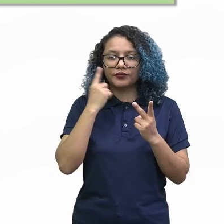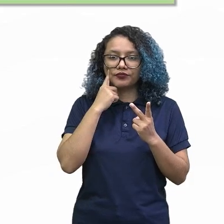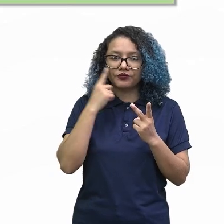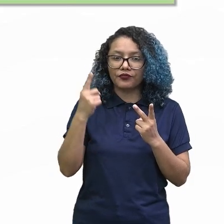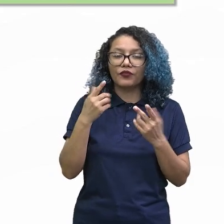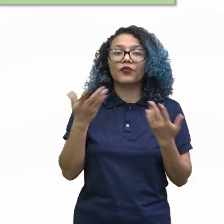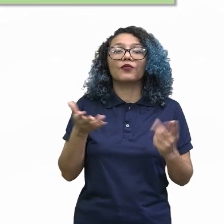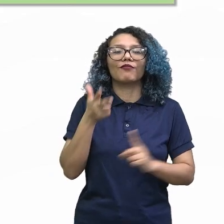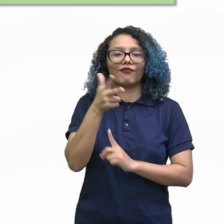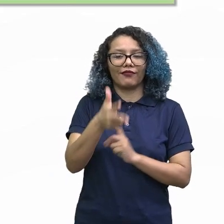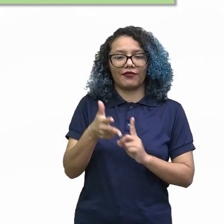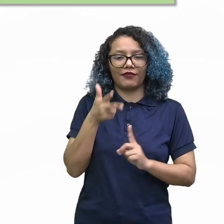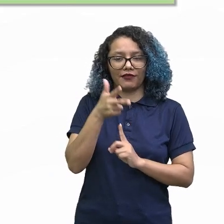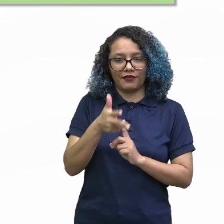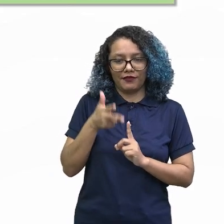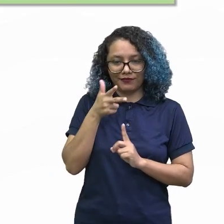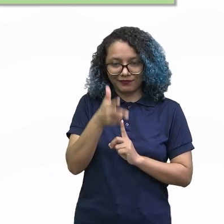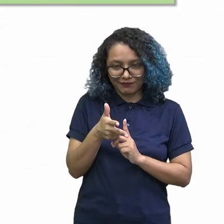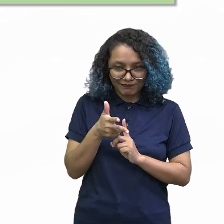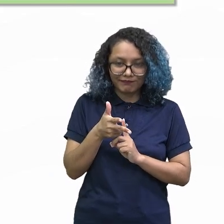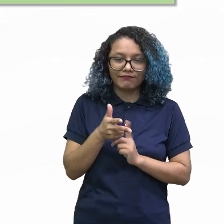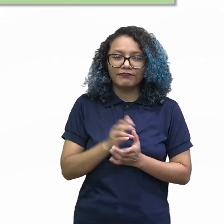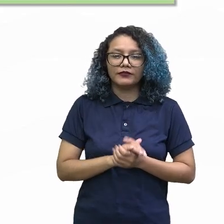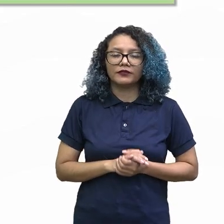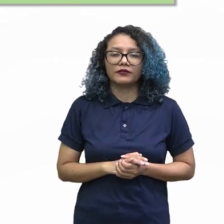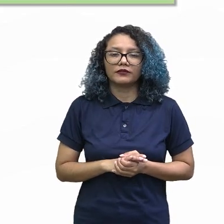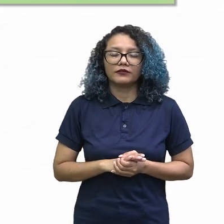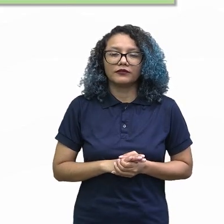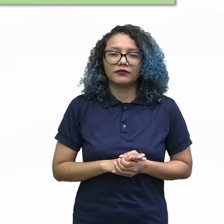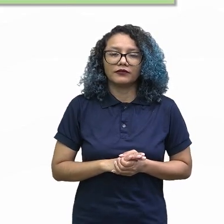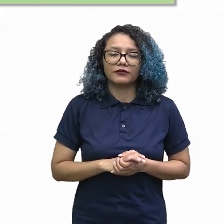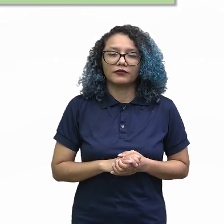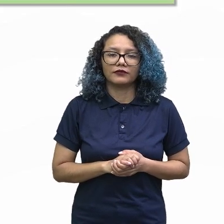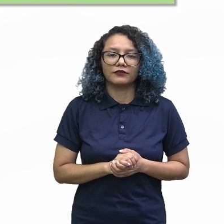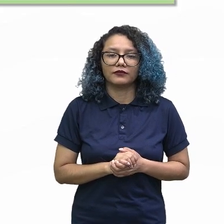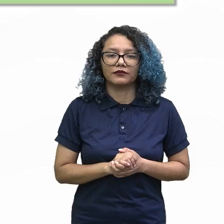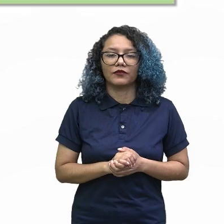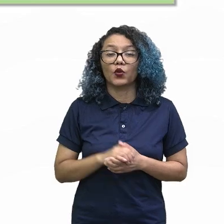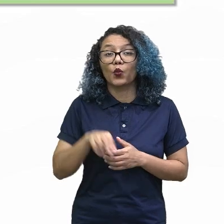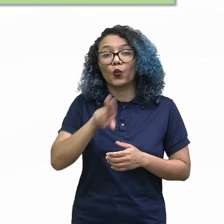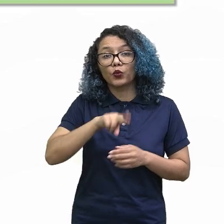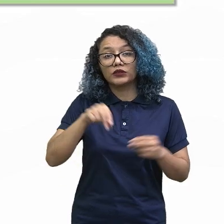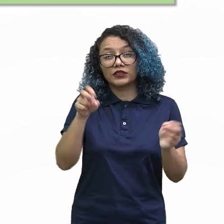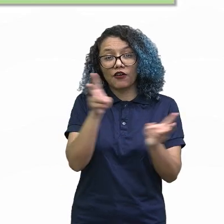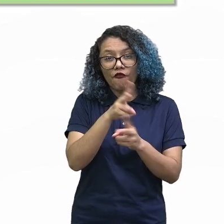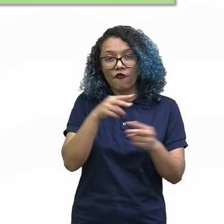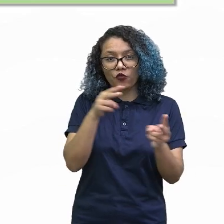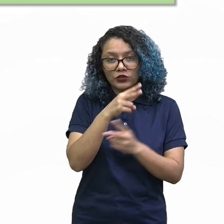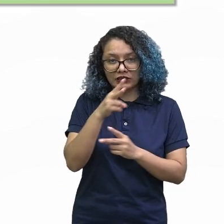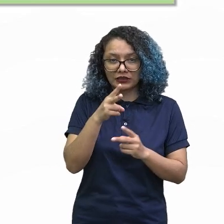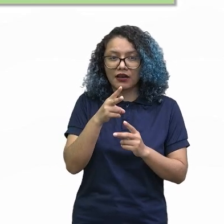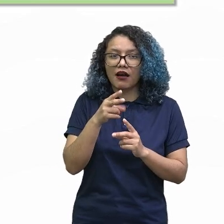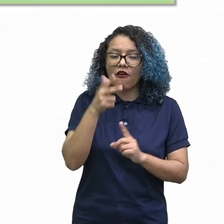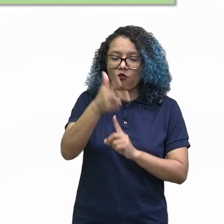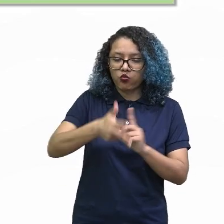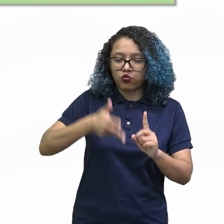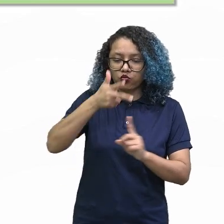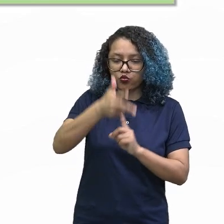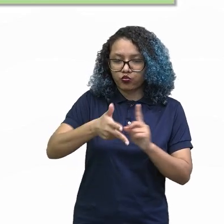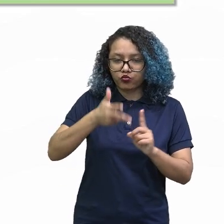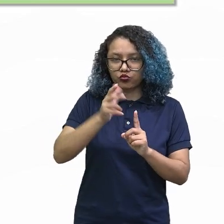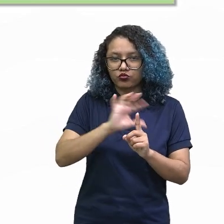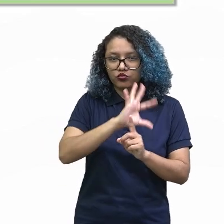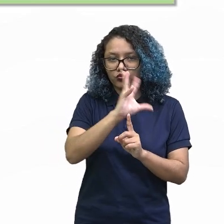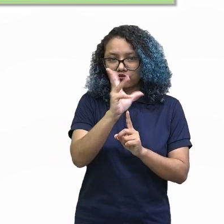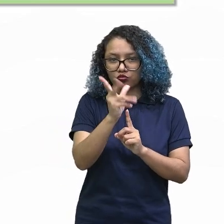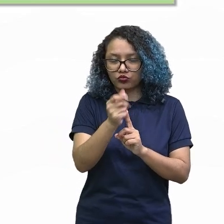a eólica, né? A gente observa que essa eólica ali é a força do vento que vai girar essa turbina, né? Um